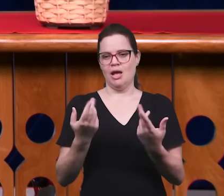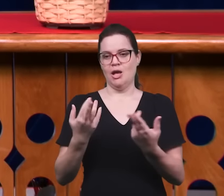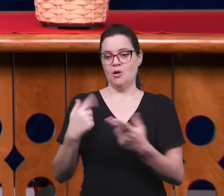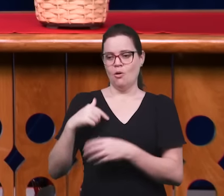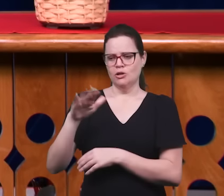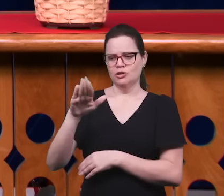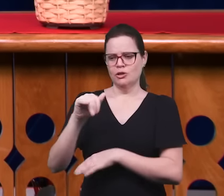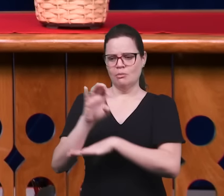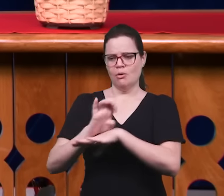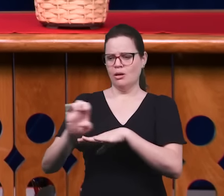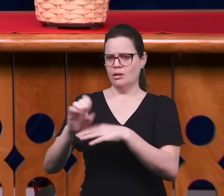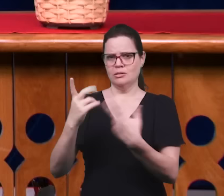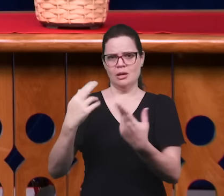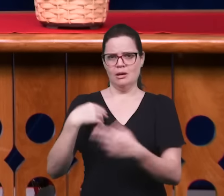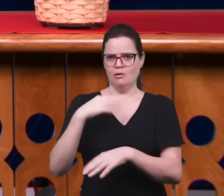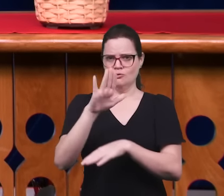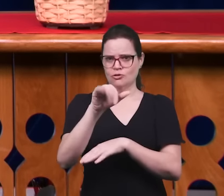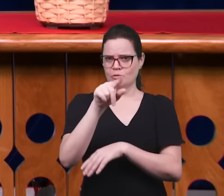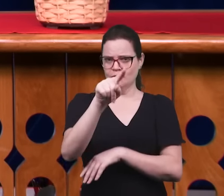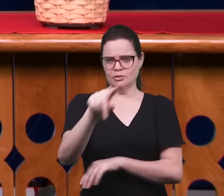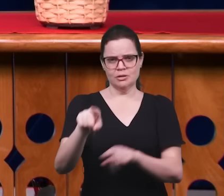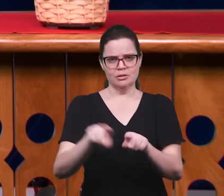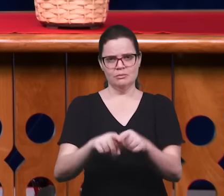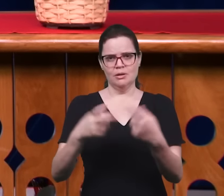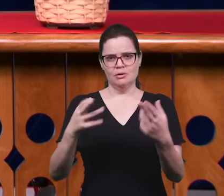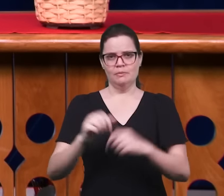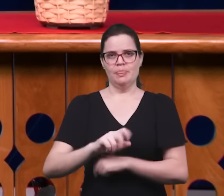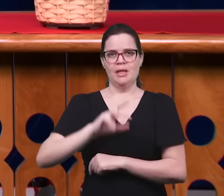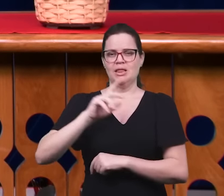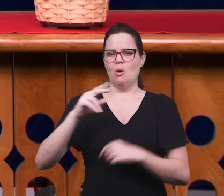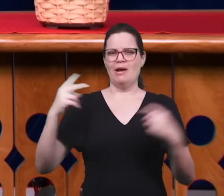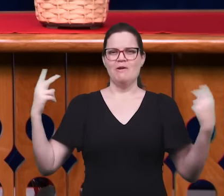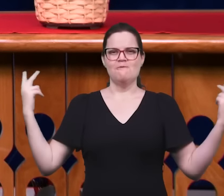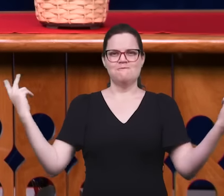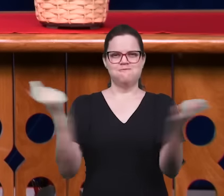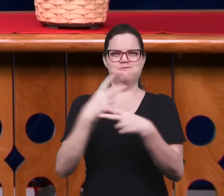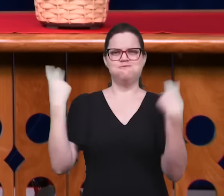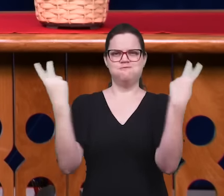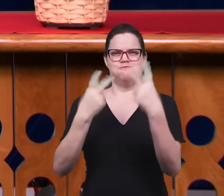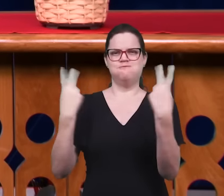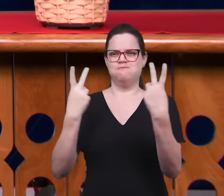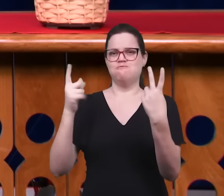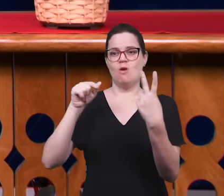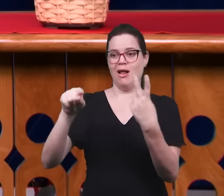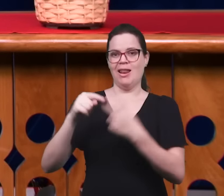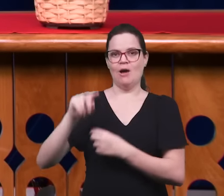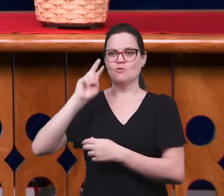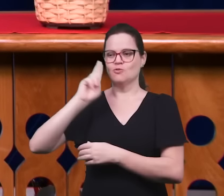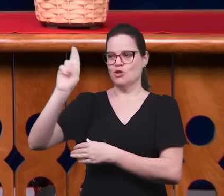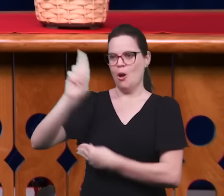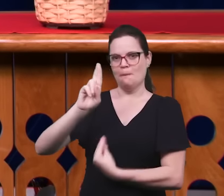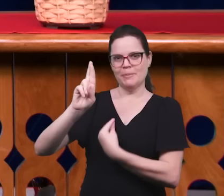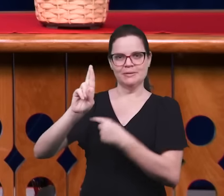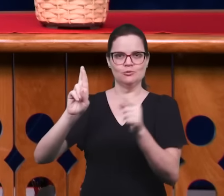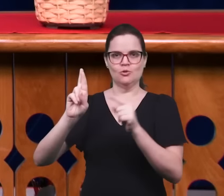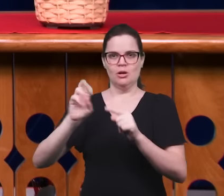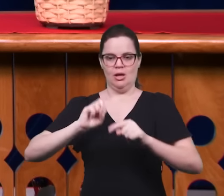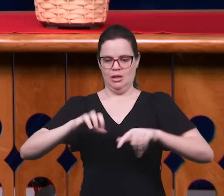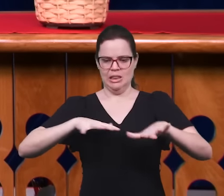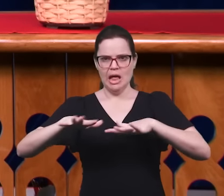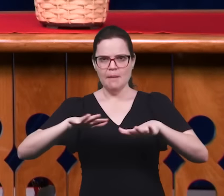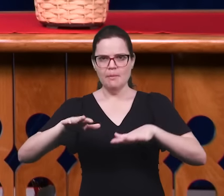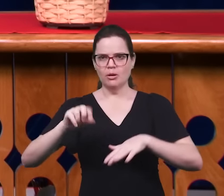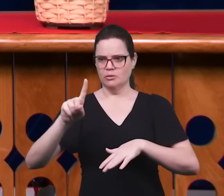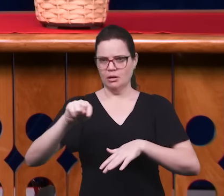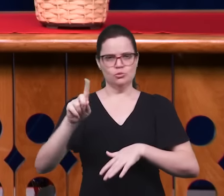forma que Ele falou com Elias. Não era naquele vento forte, não era naquele grande terremoto, não era